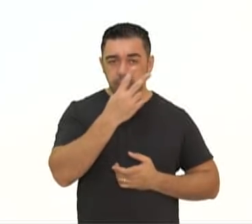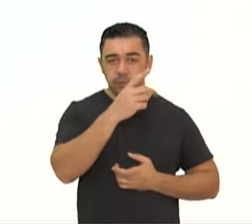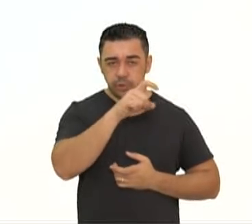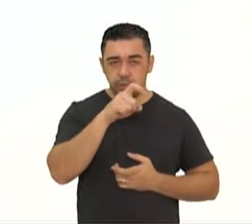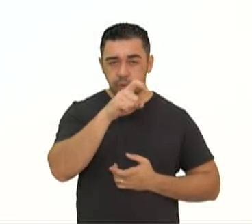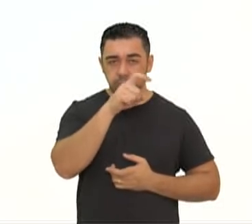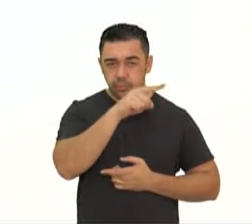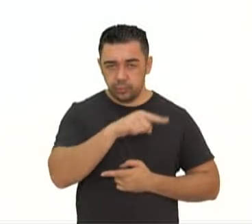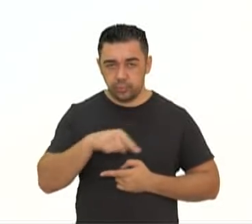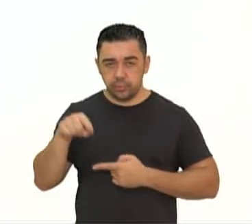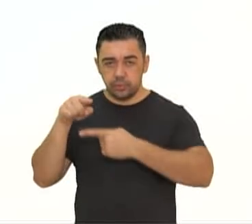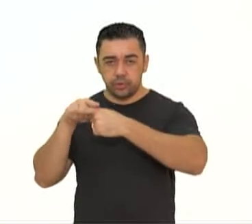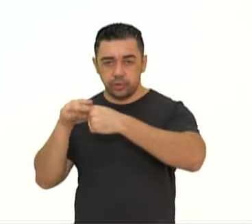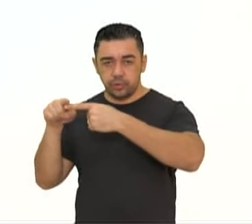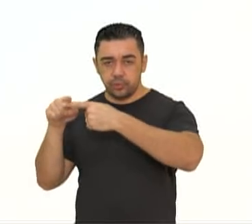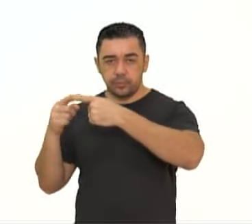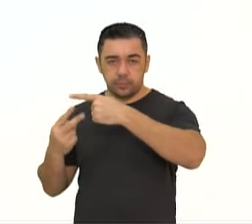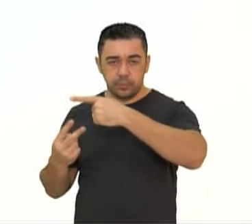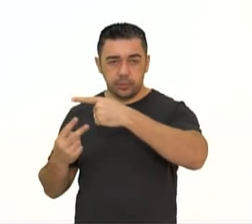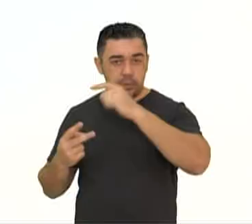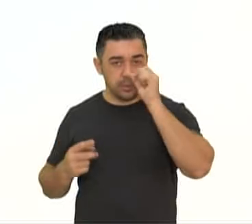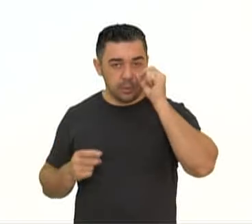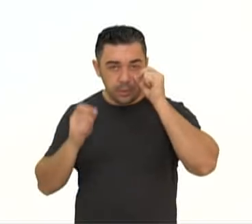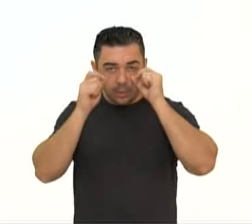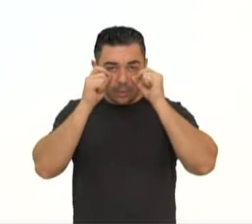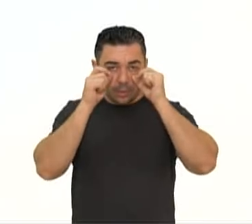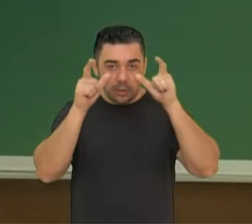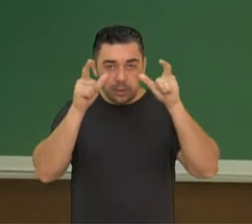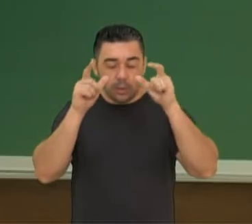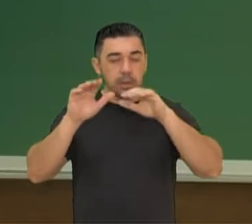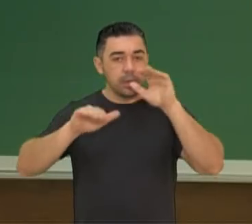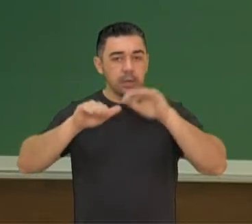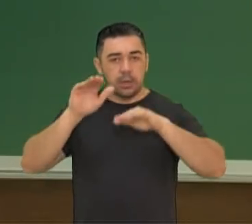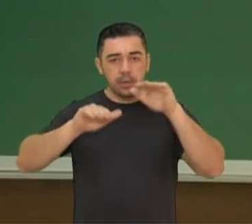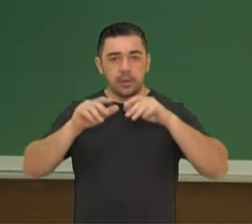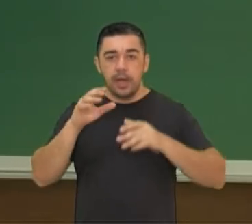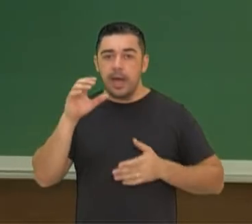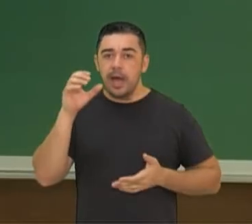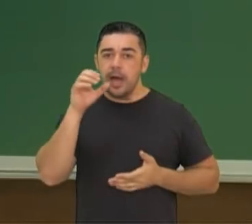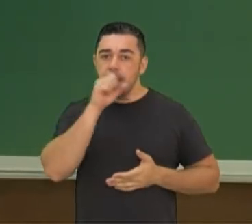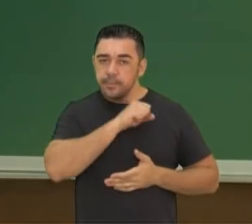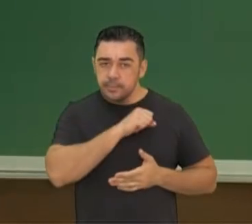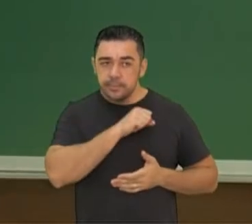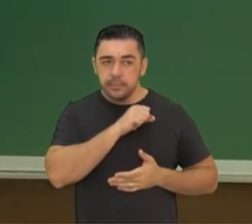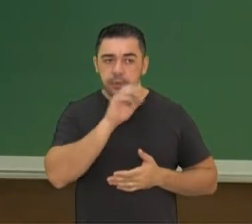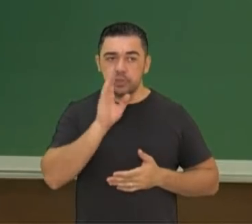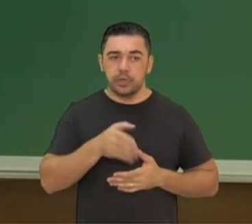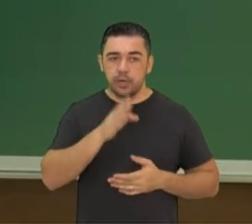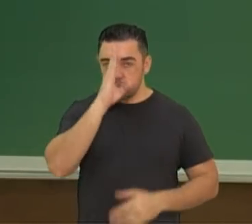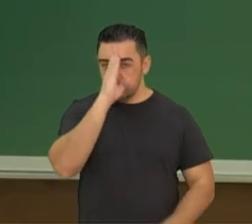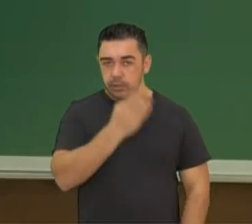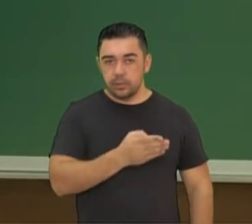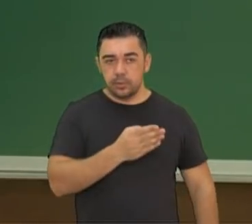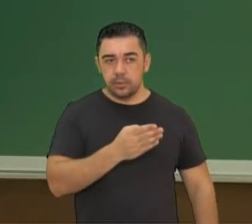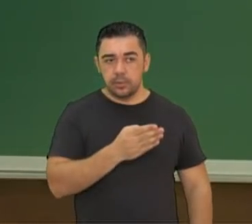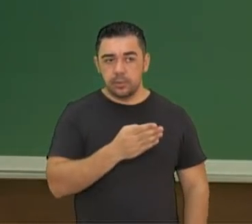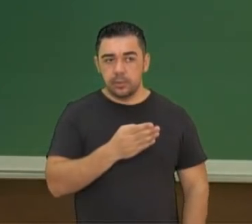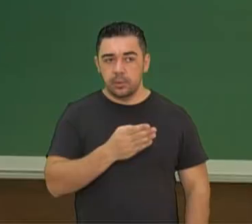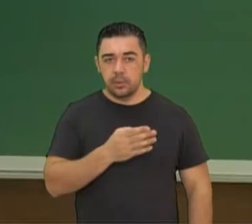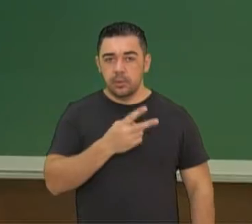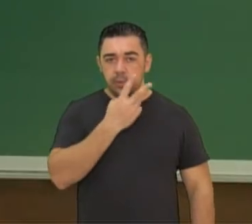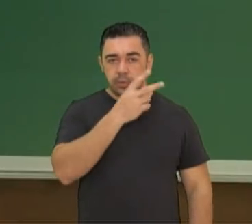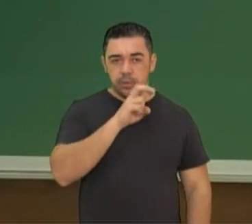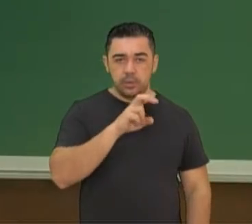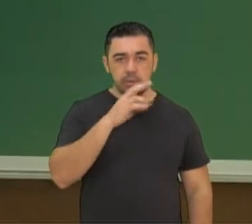multiplicando, passa para o outro lado dividindo. Aqui eu quero te chamar a atenção para uma coisa. Tem gente que quer fazer rapidinho e já escreve assim, 2x igual a 42